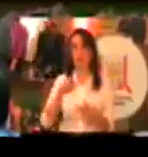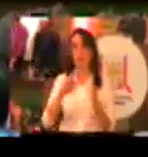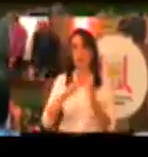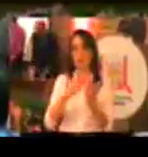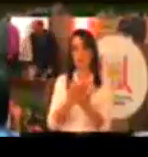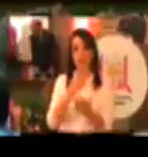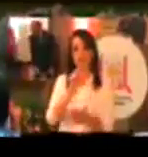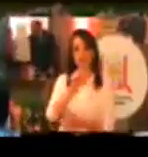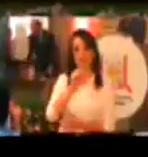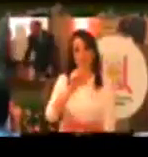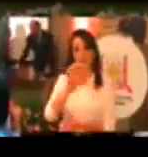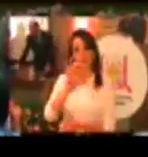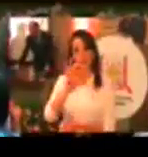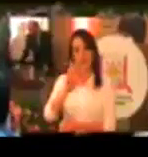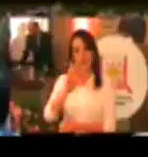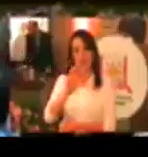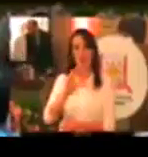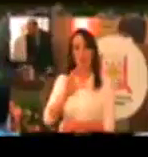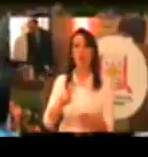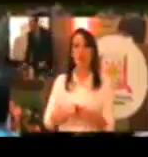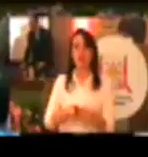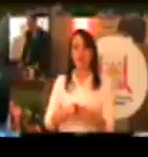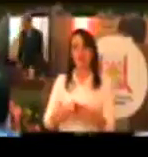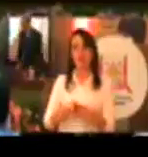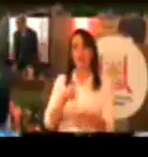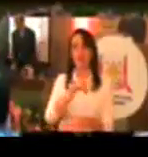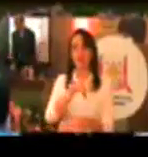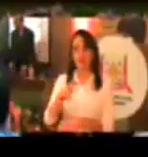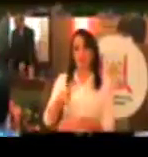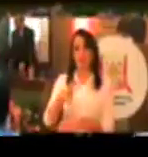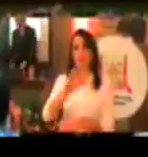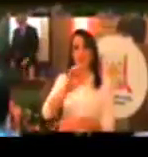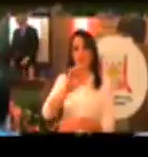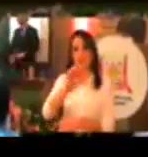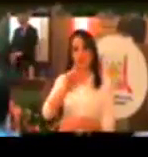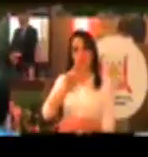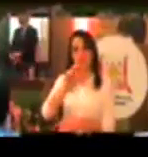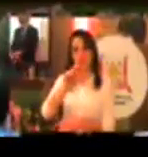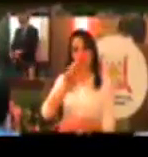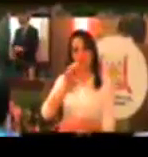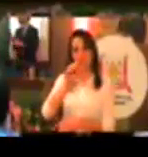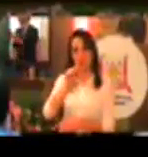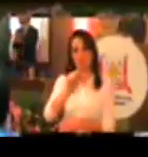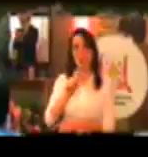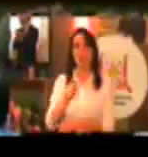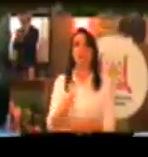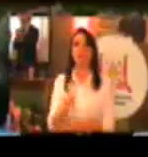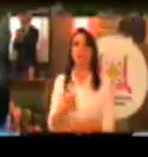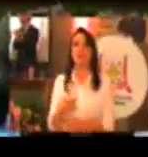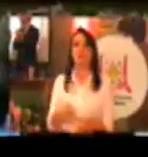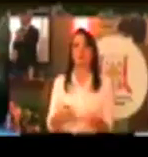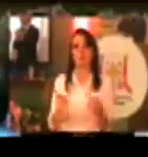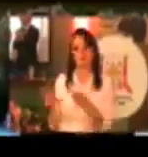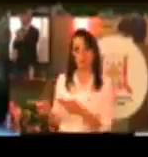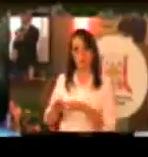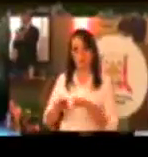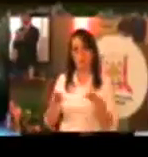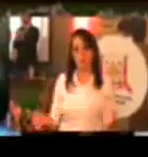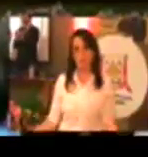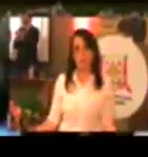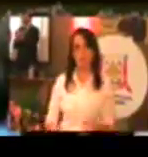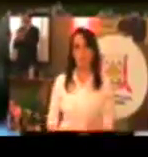Representando a SATC, o diretor das faculdades SATC, professor Carlos Antônio Ferreira.